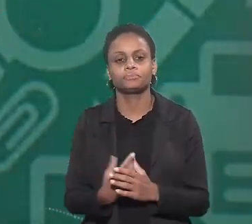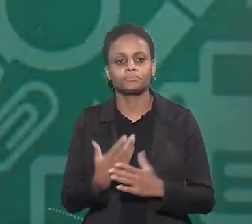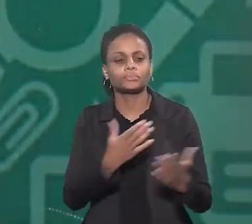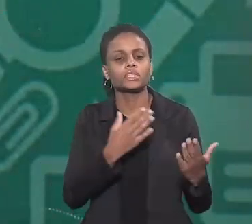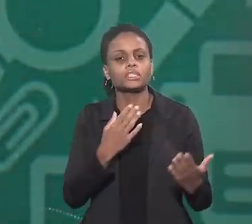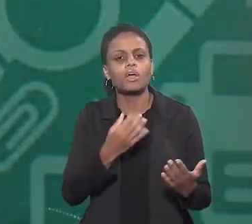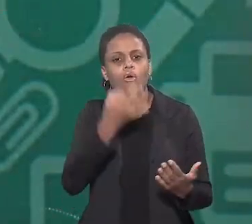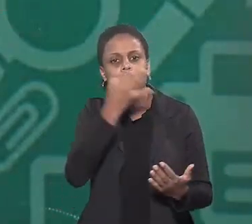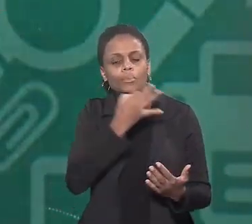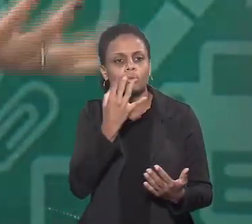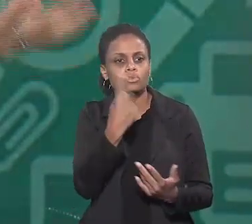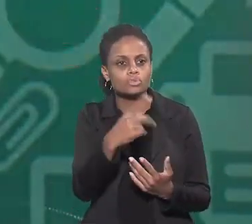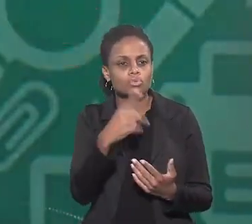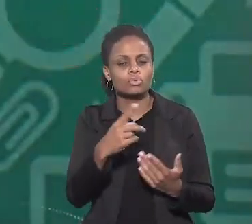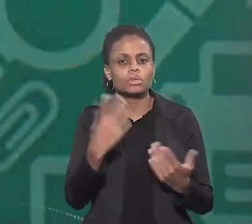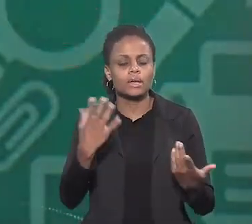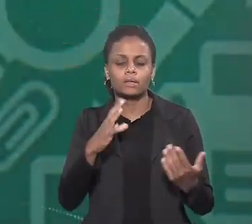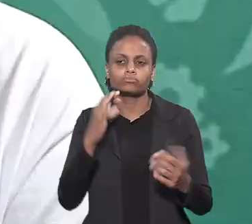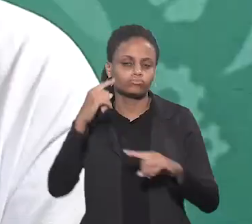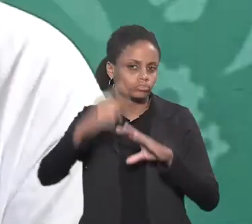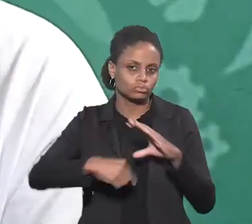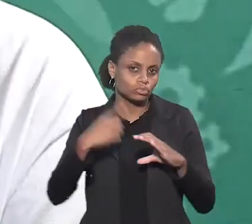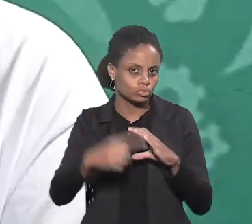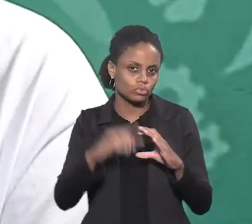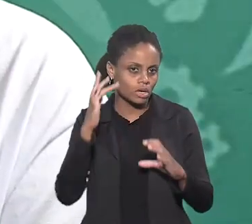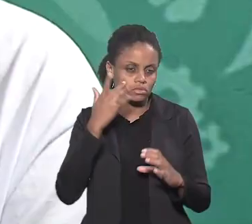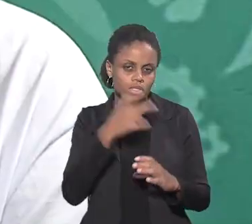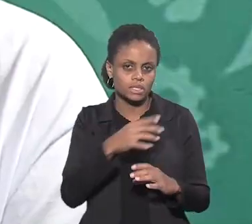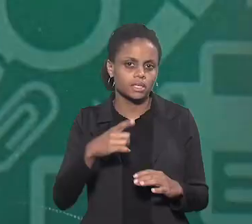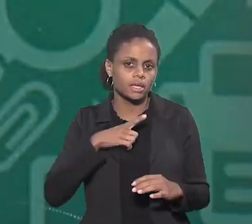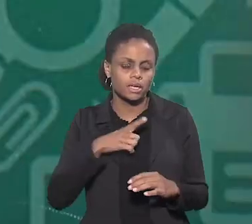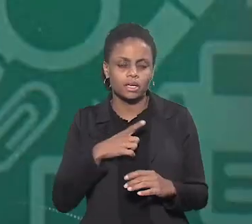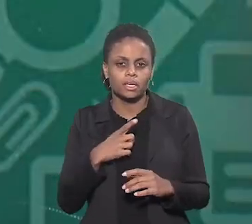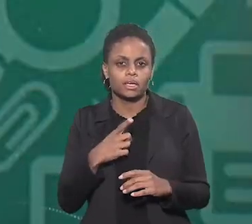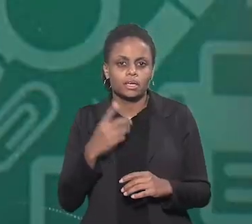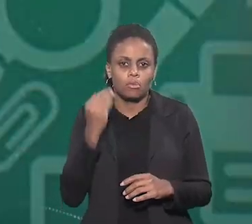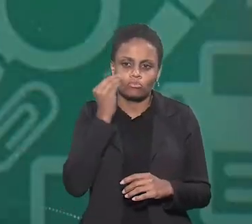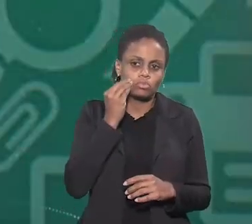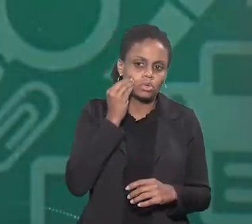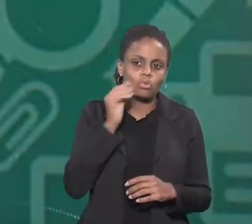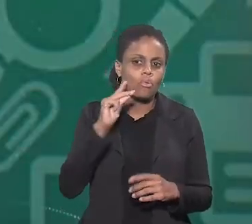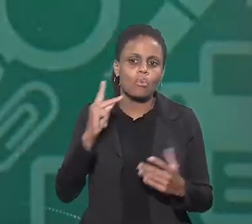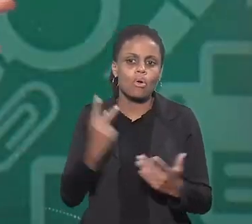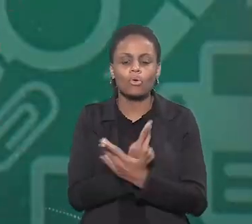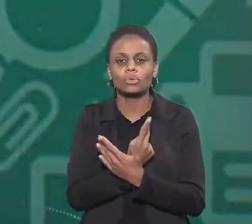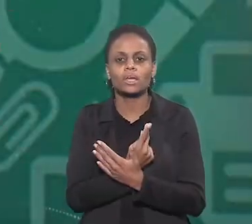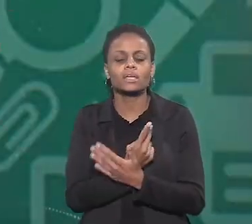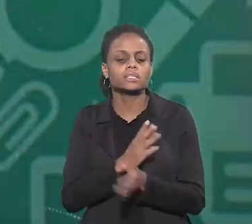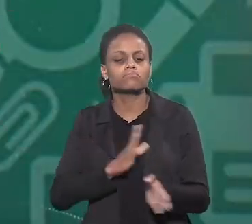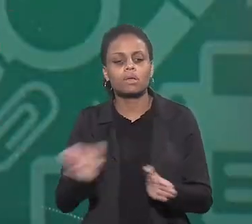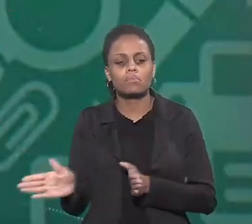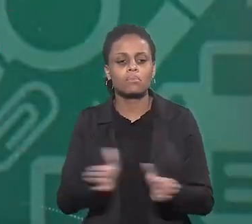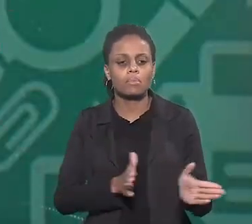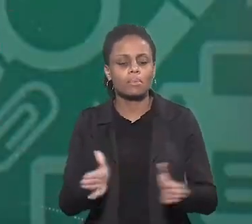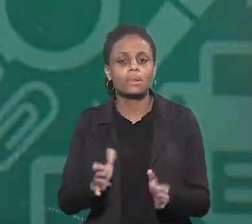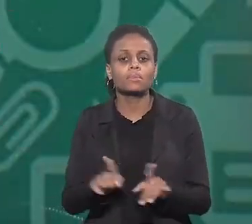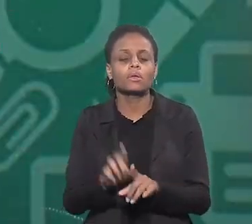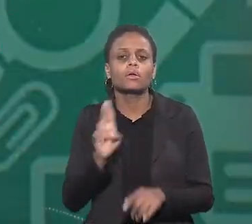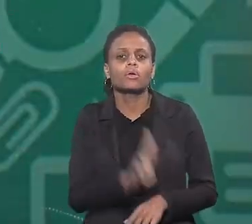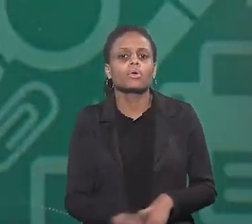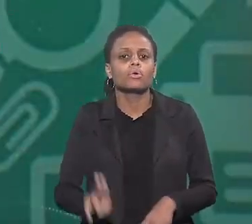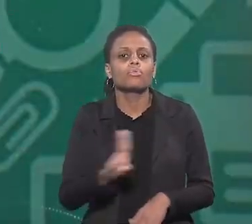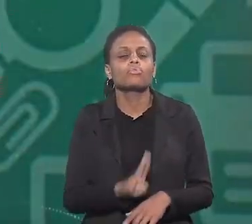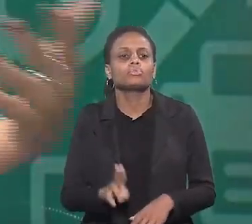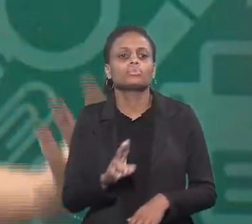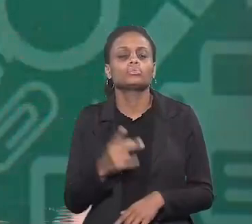esse aplicativo, como a gente falou, é do mundo, né? Então, acho que você tem uma experiência aí de como acontece essa questão da acessibilidade e o